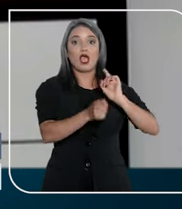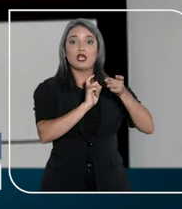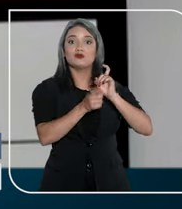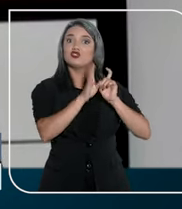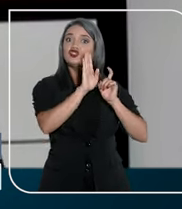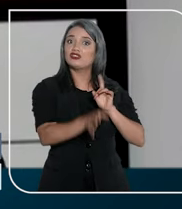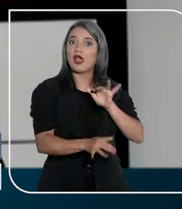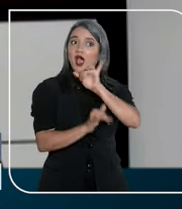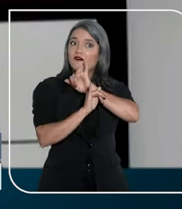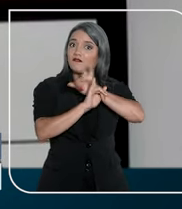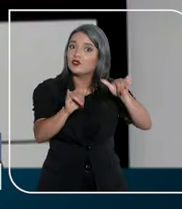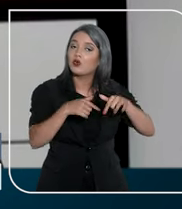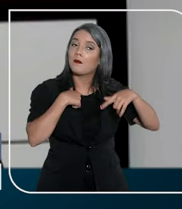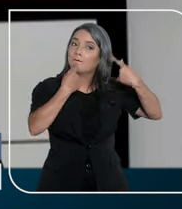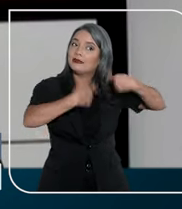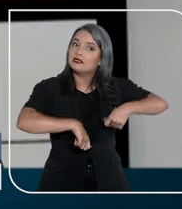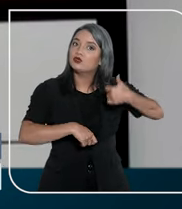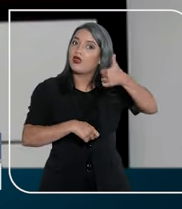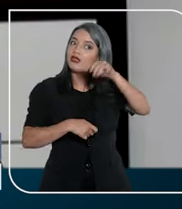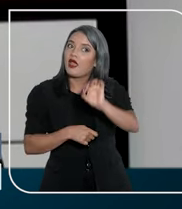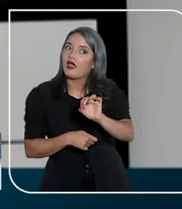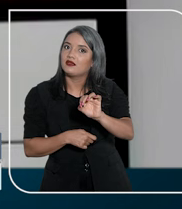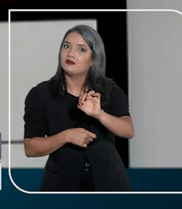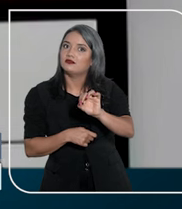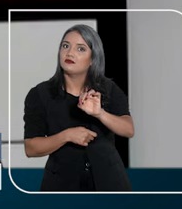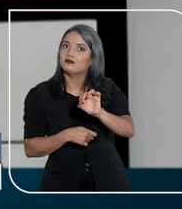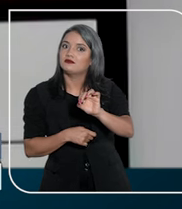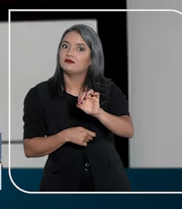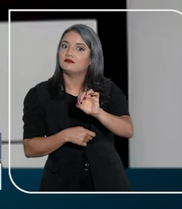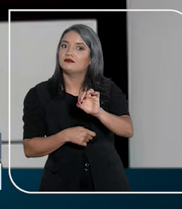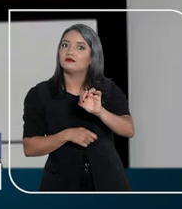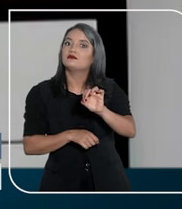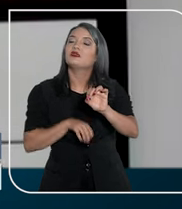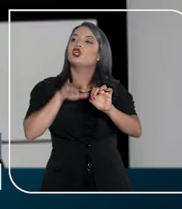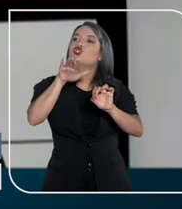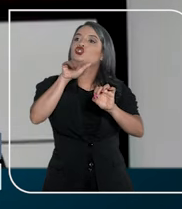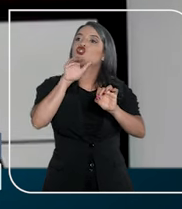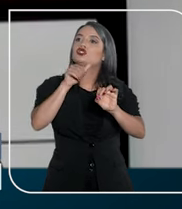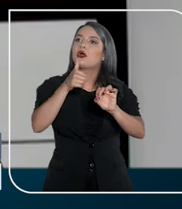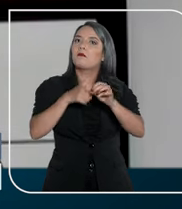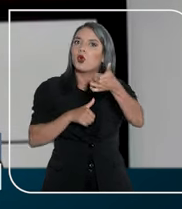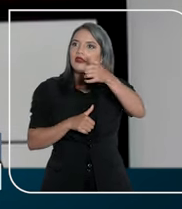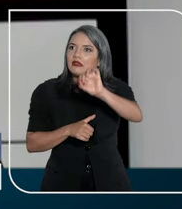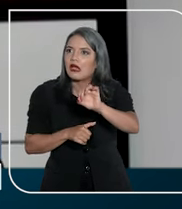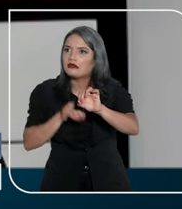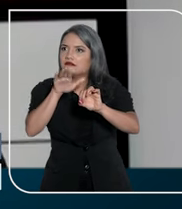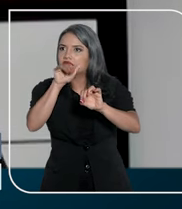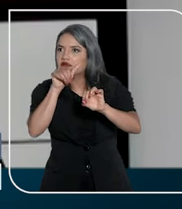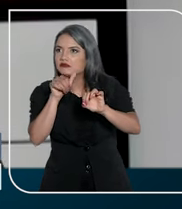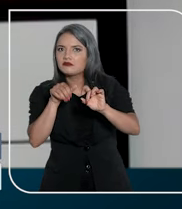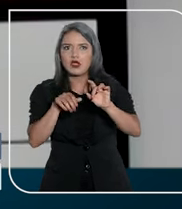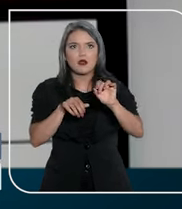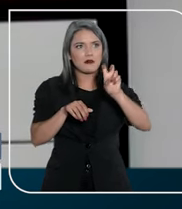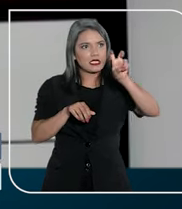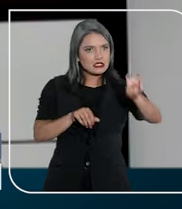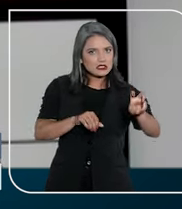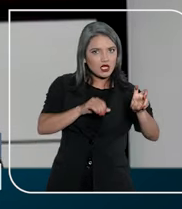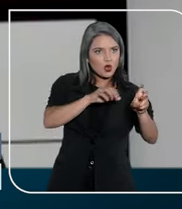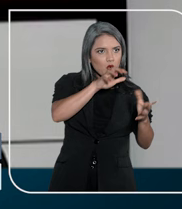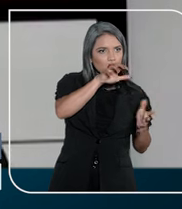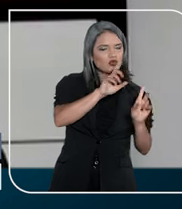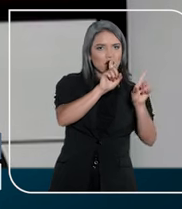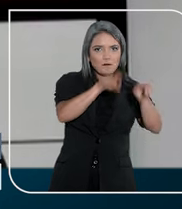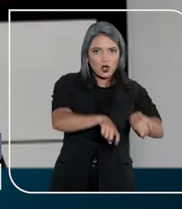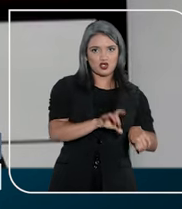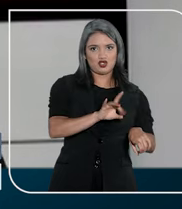manifestou que tinha interesse de 10. Ela nomeou 10, então ela precisa de 10. Então, nesse caso,